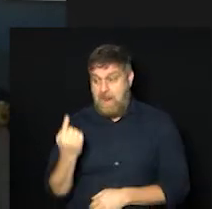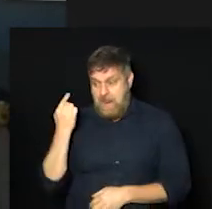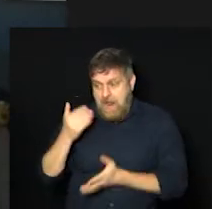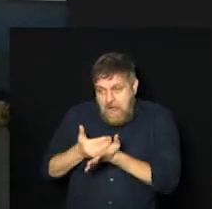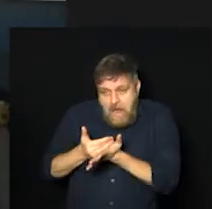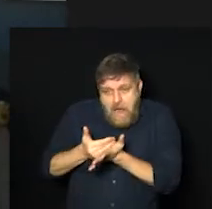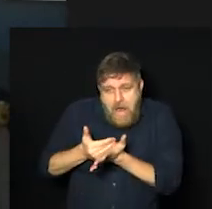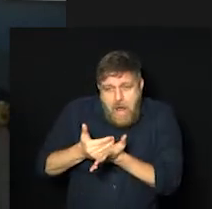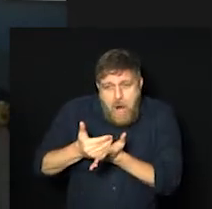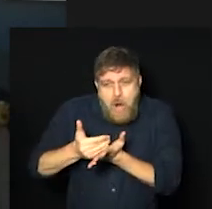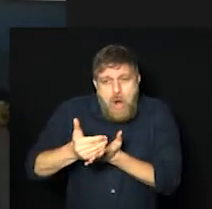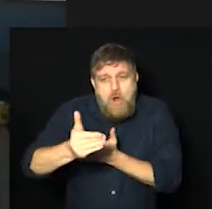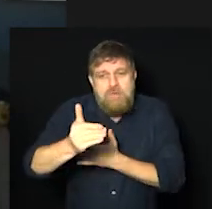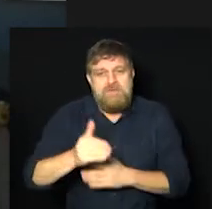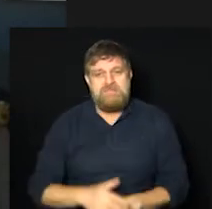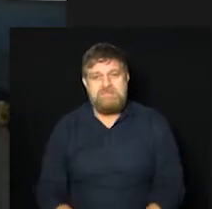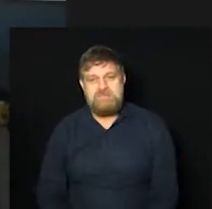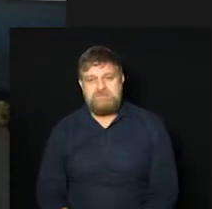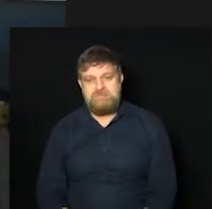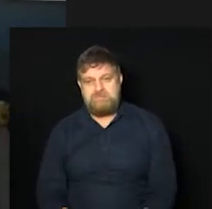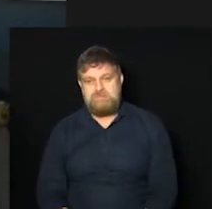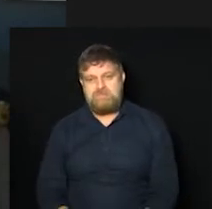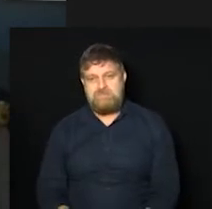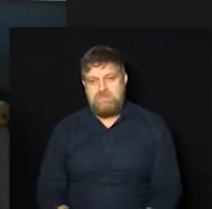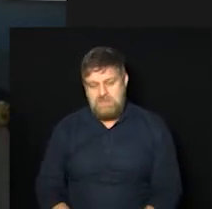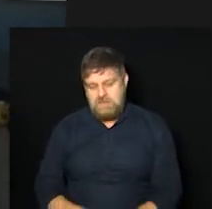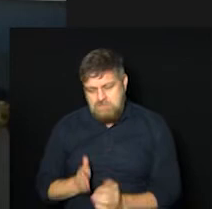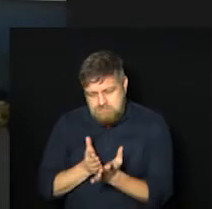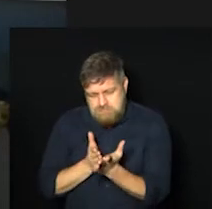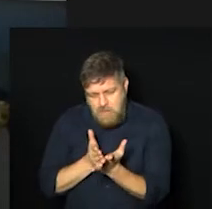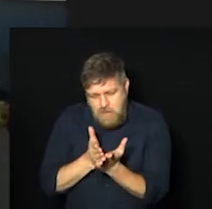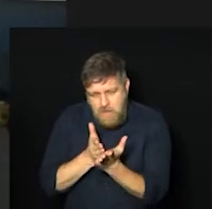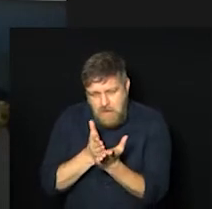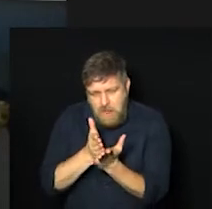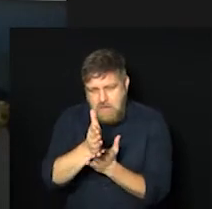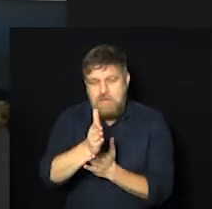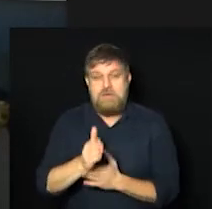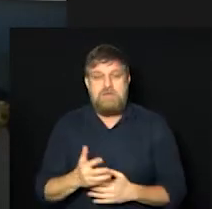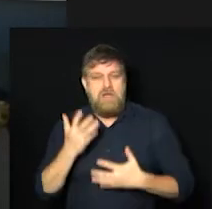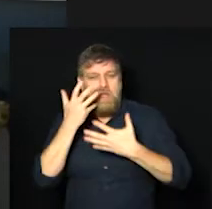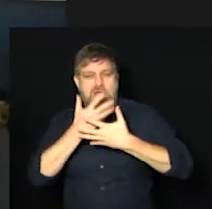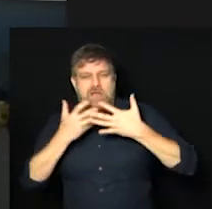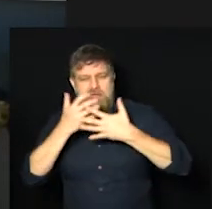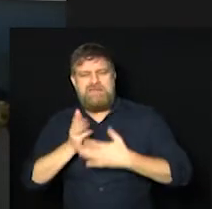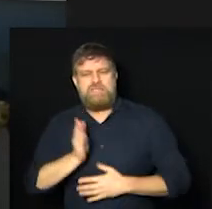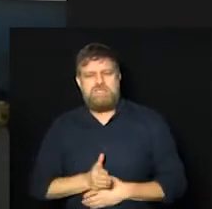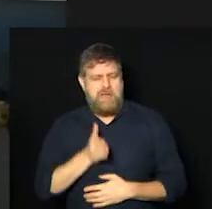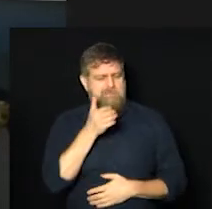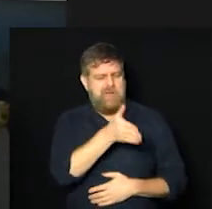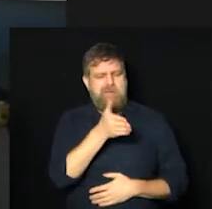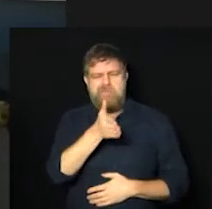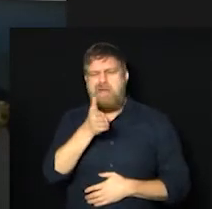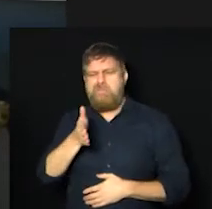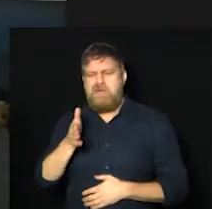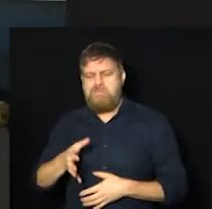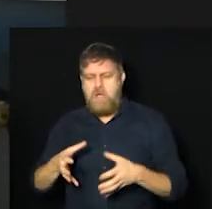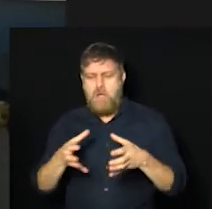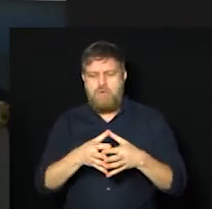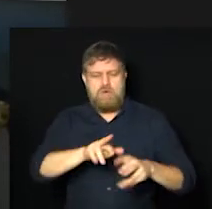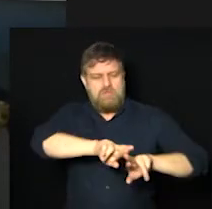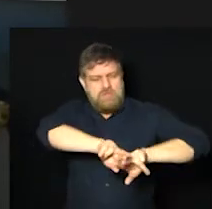eu comecei eu segui, né, esse caminho e cantei em várias bandas já. Cantei